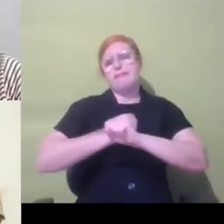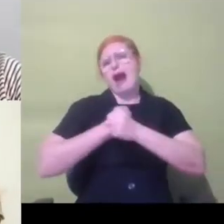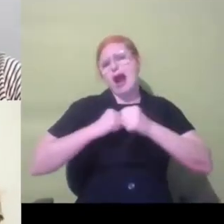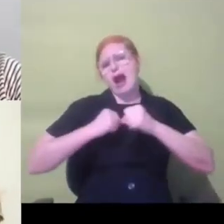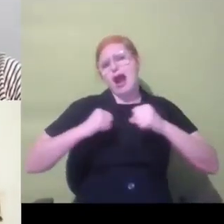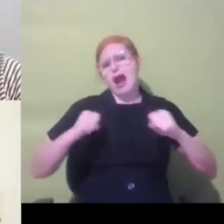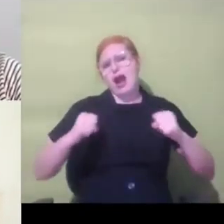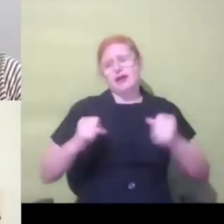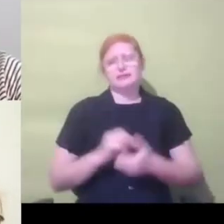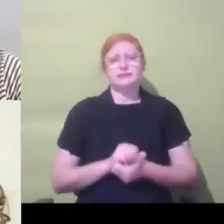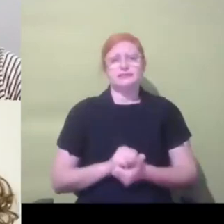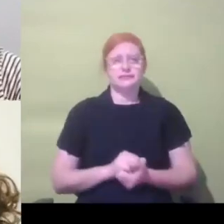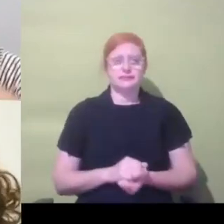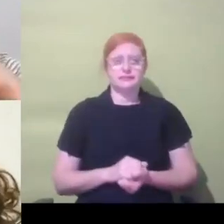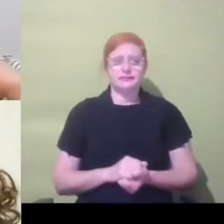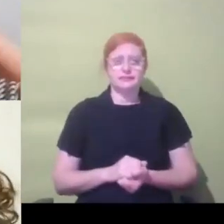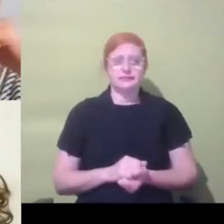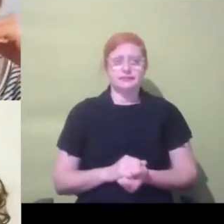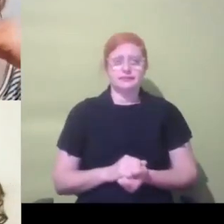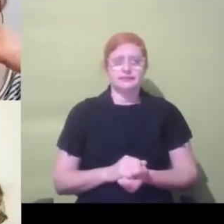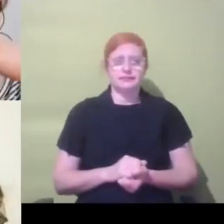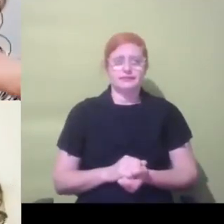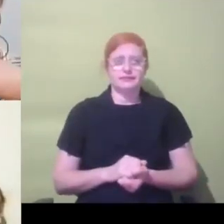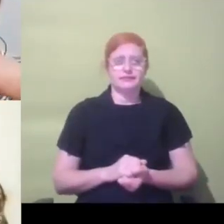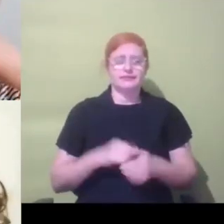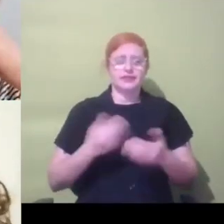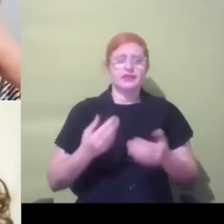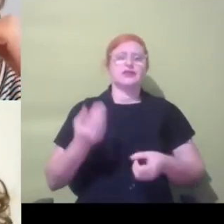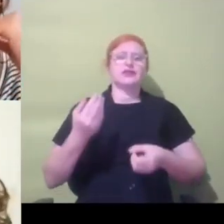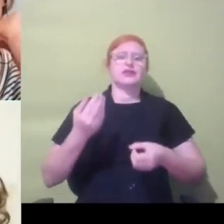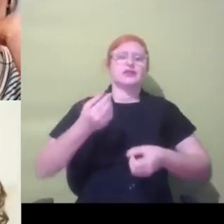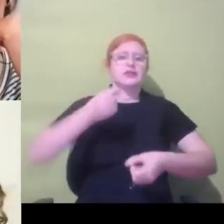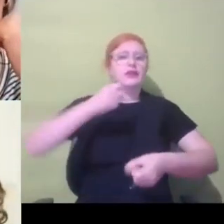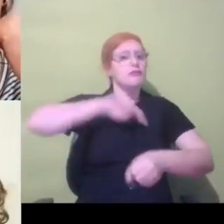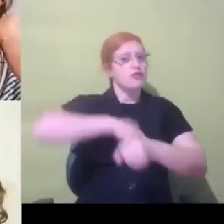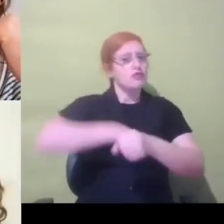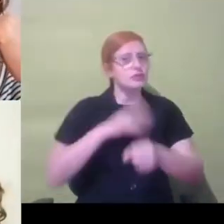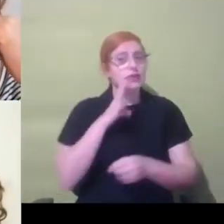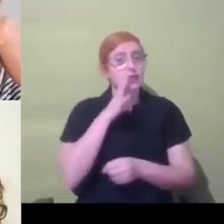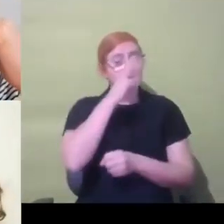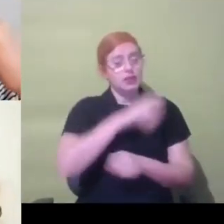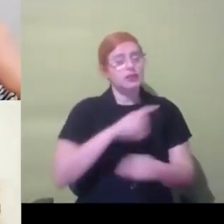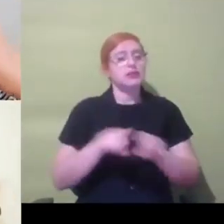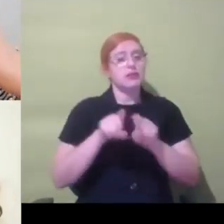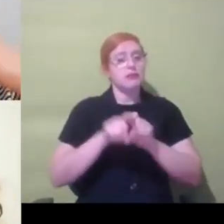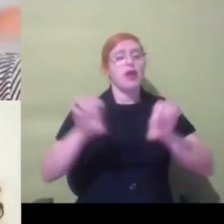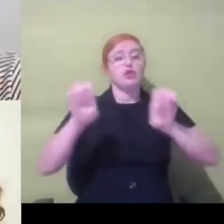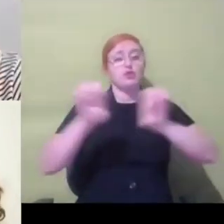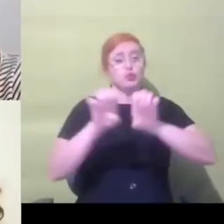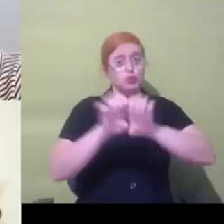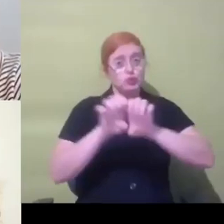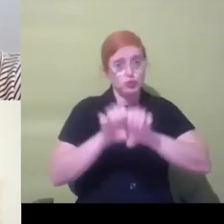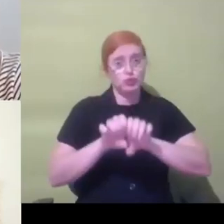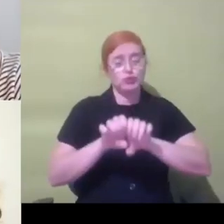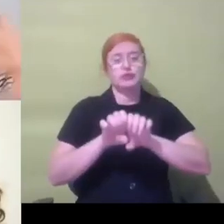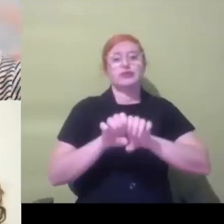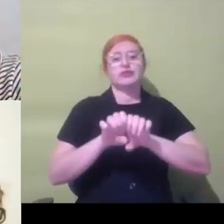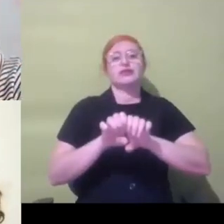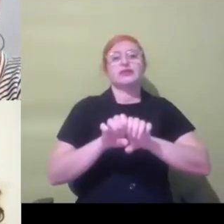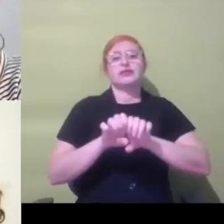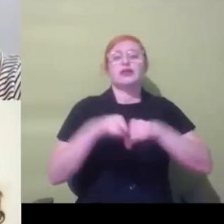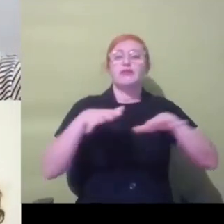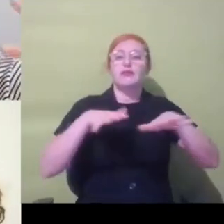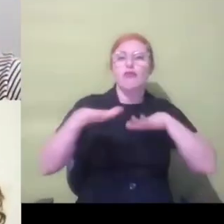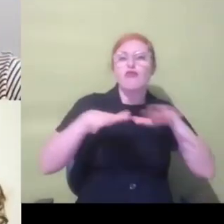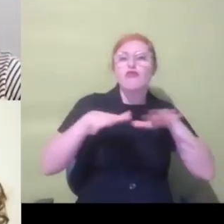assim. Mas, enfim, e o feminismo é profundamente crítico também dessas estruturas, né? Então, por estar no movimento, por